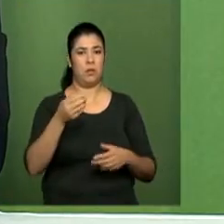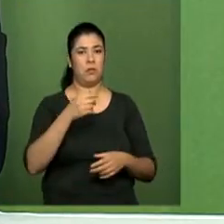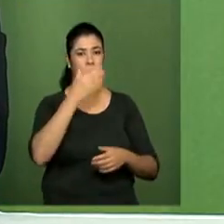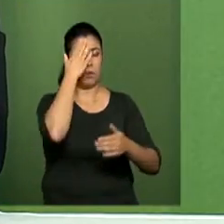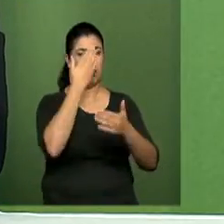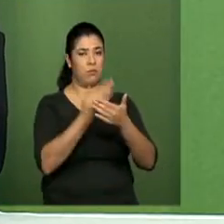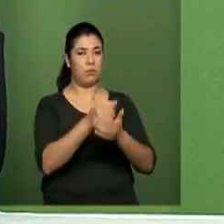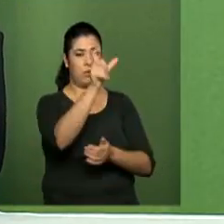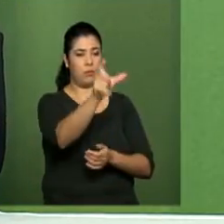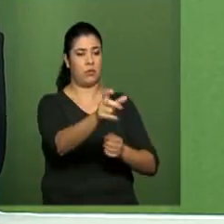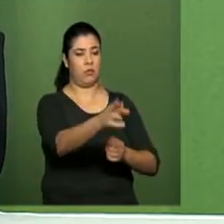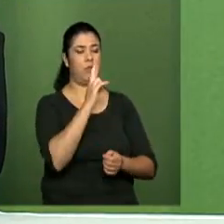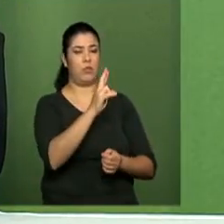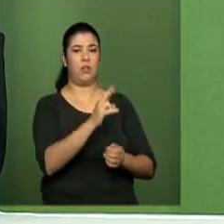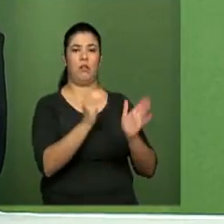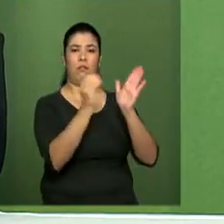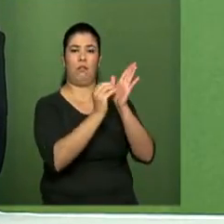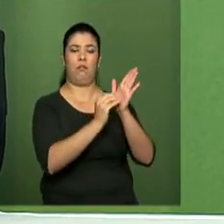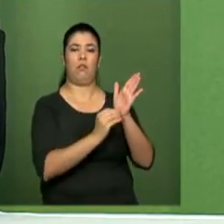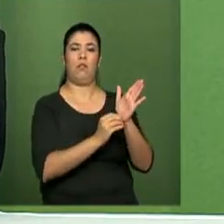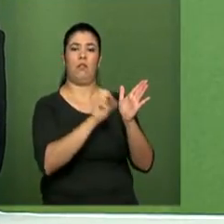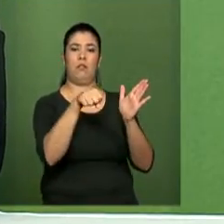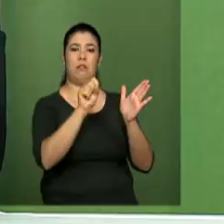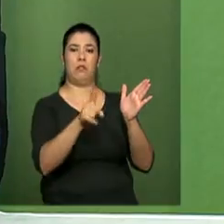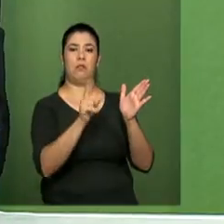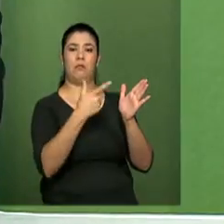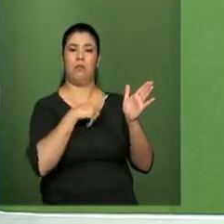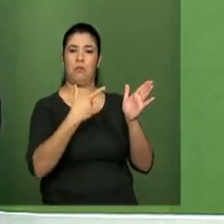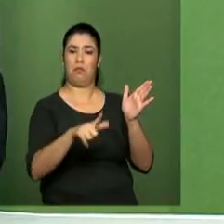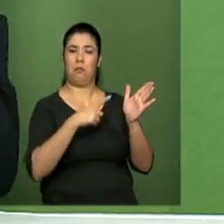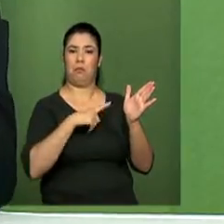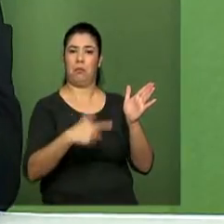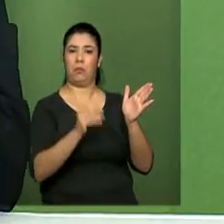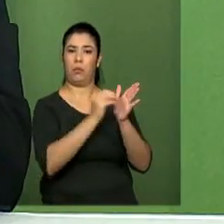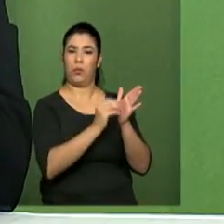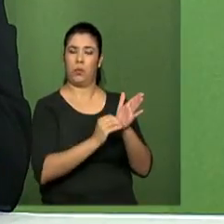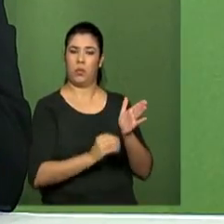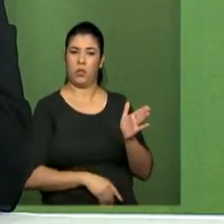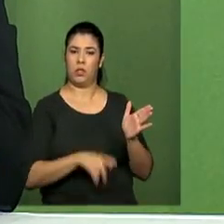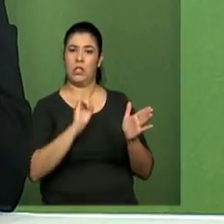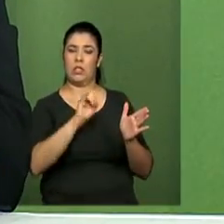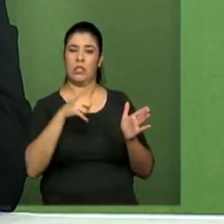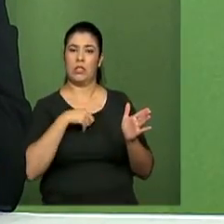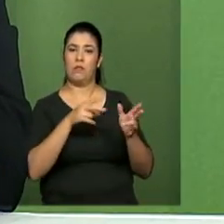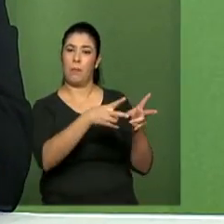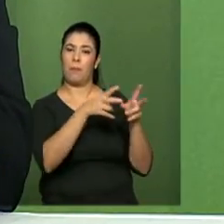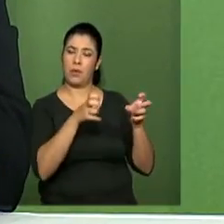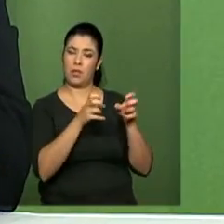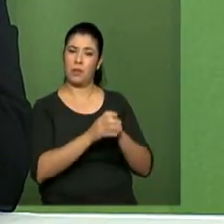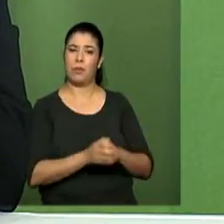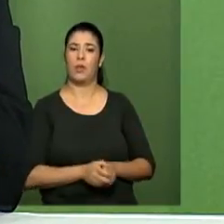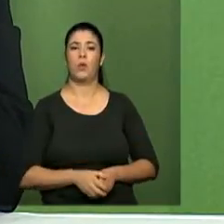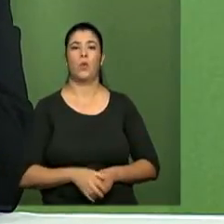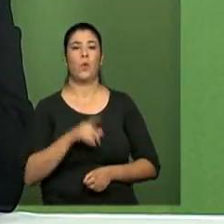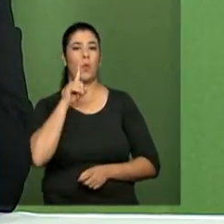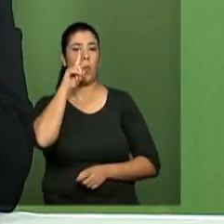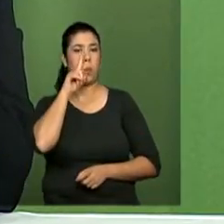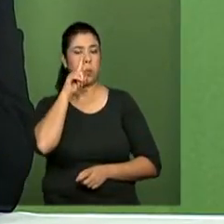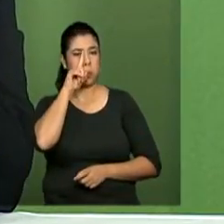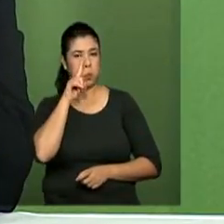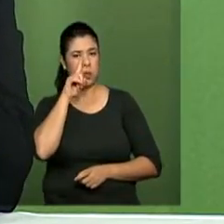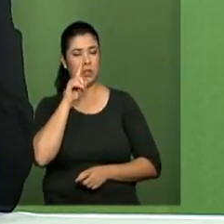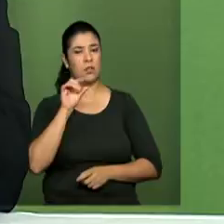não eu vou saber é baixo ou alto risco se é baixo risco do imediatamente a autorização para